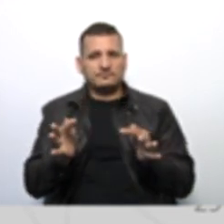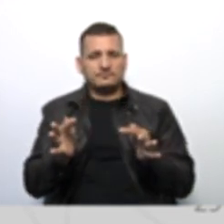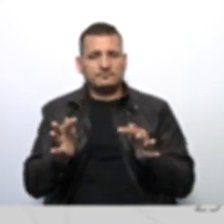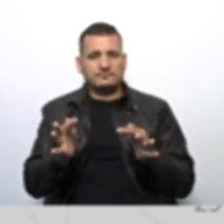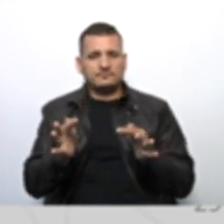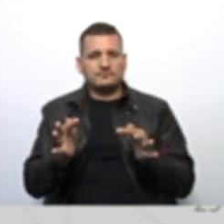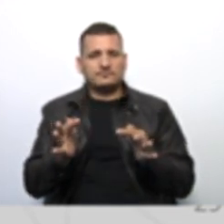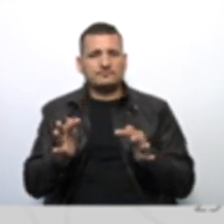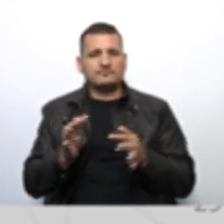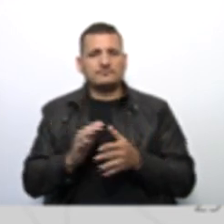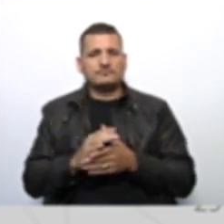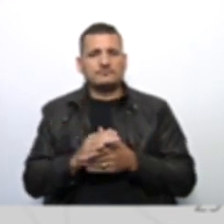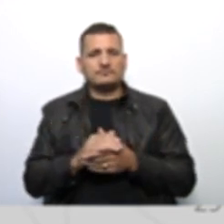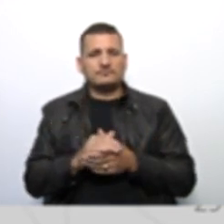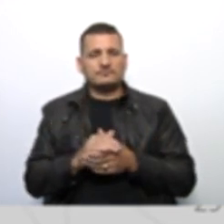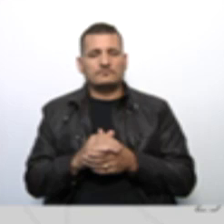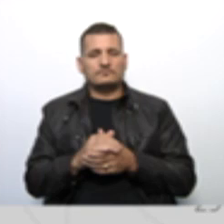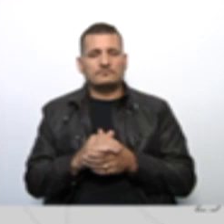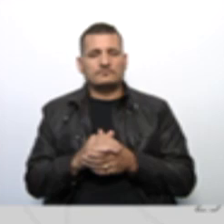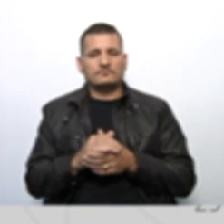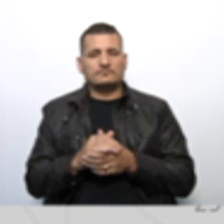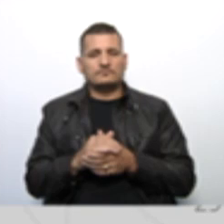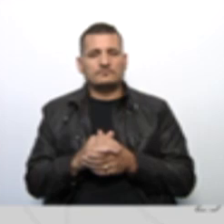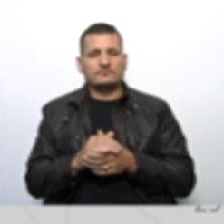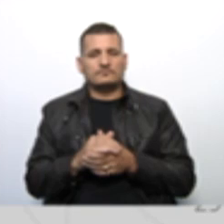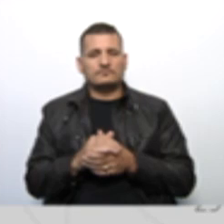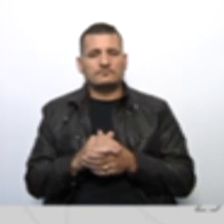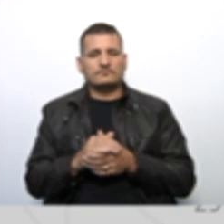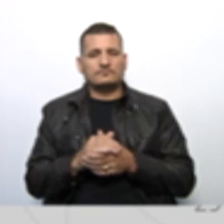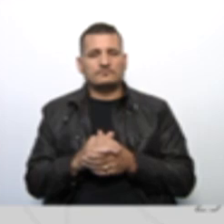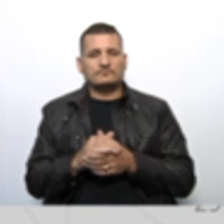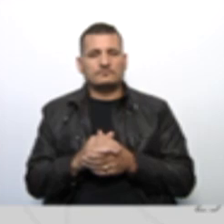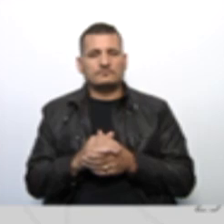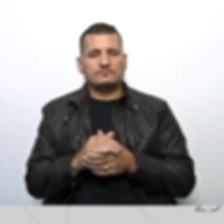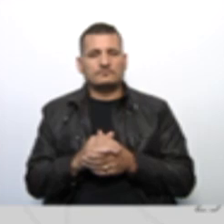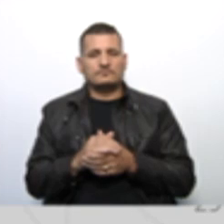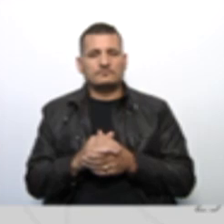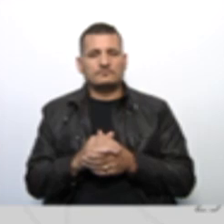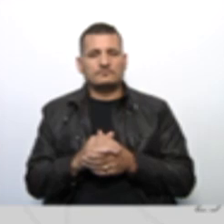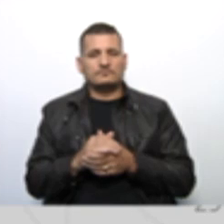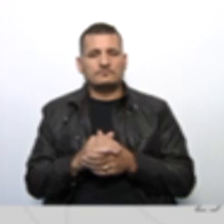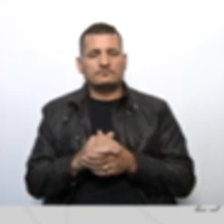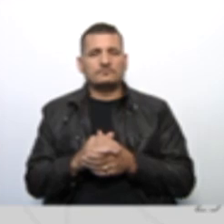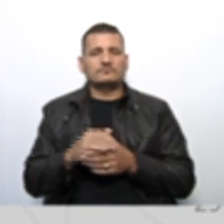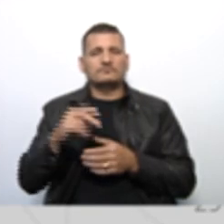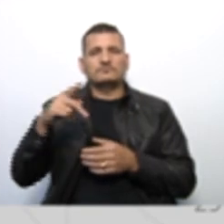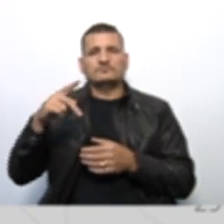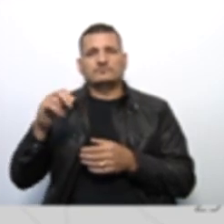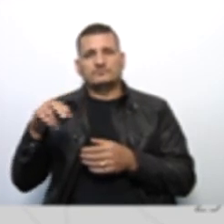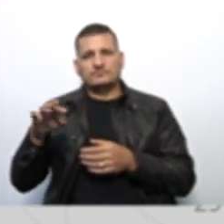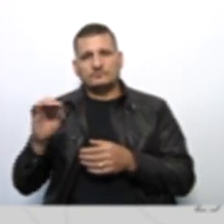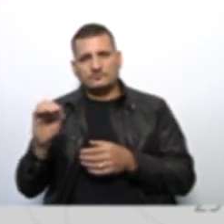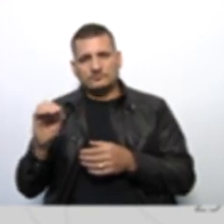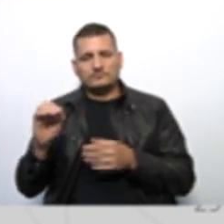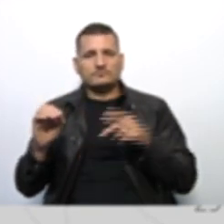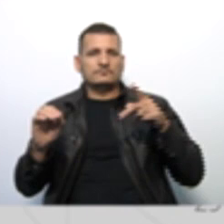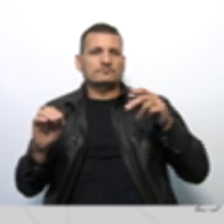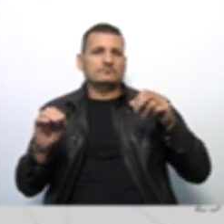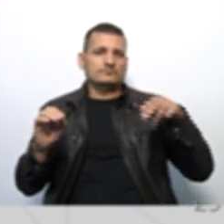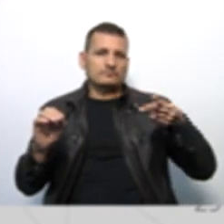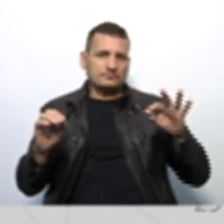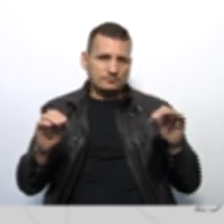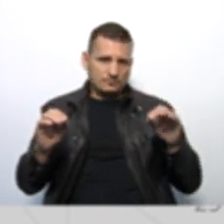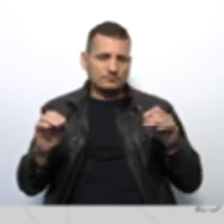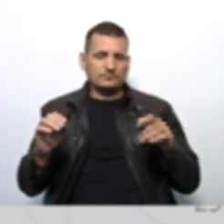podemos compreender e formar é a interligação ponto a ponto, não é isso? Ou seja, quando